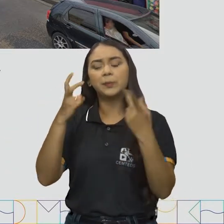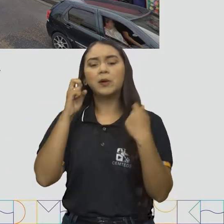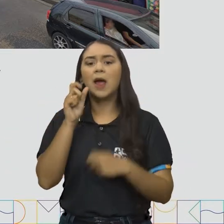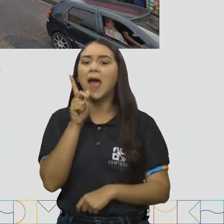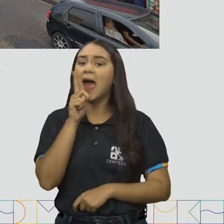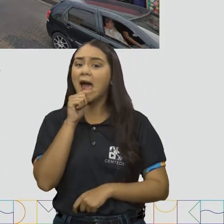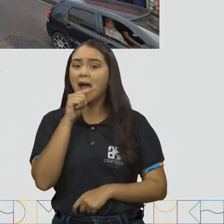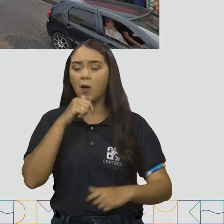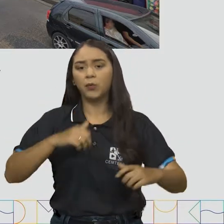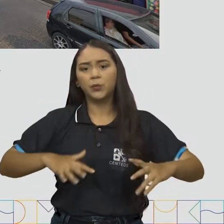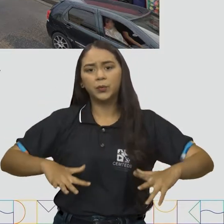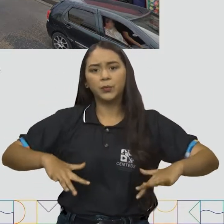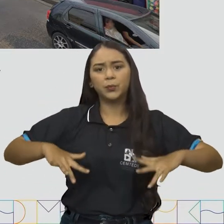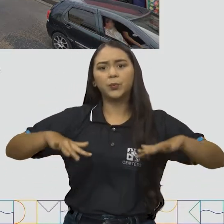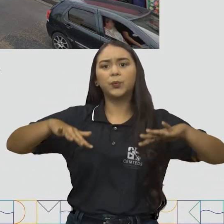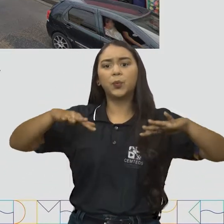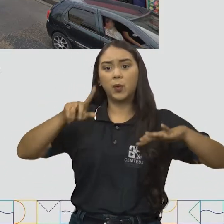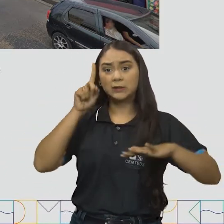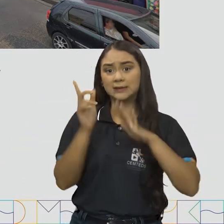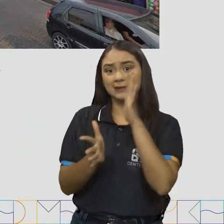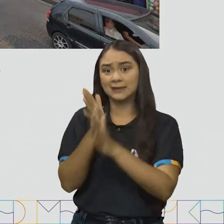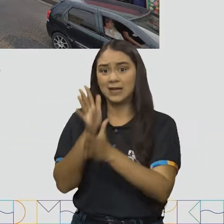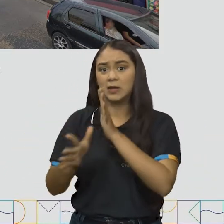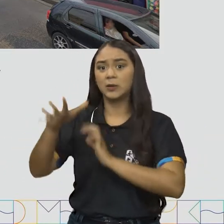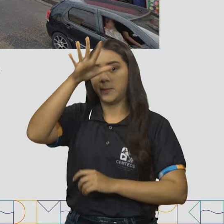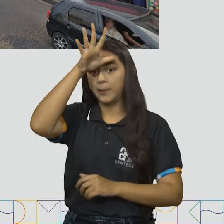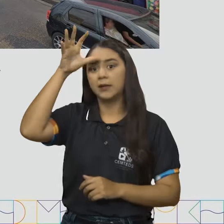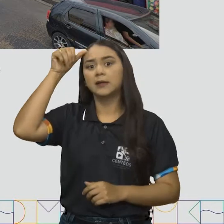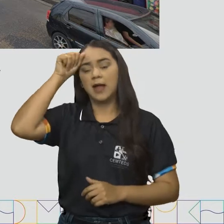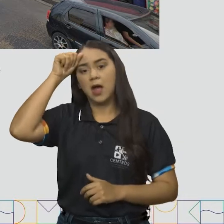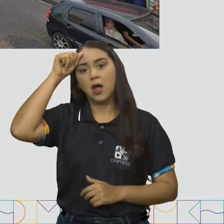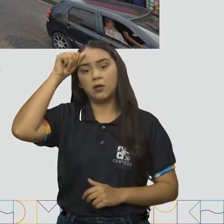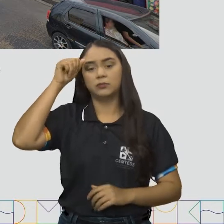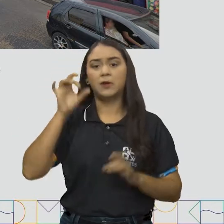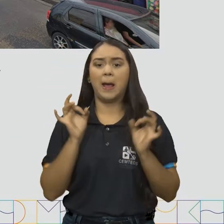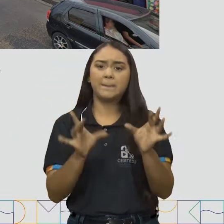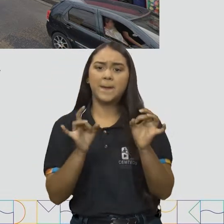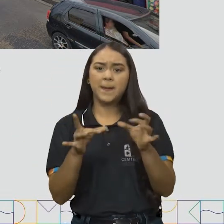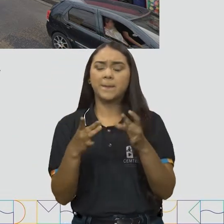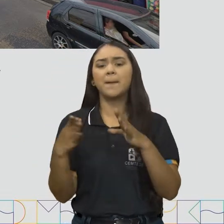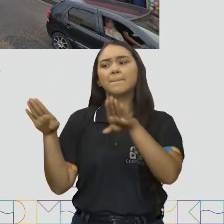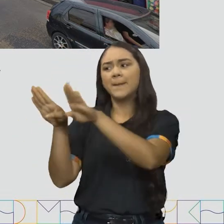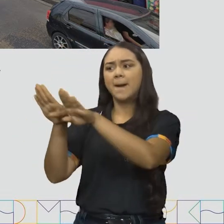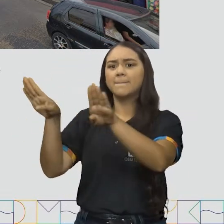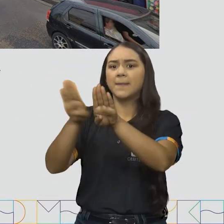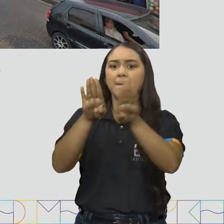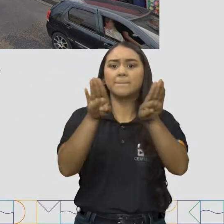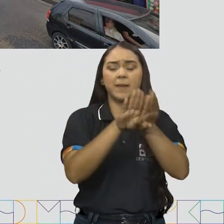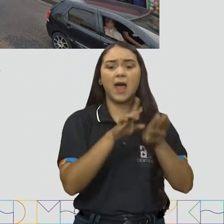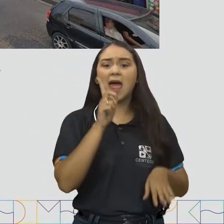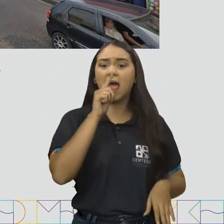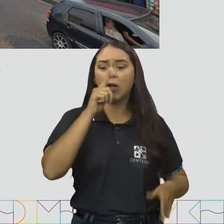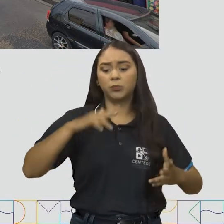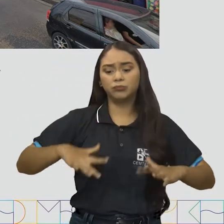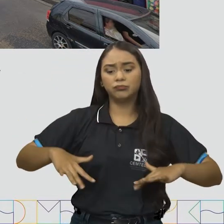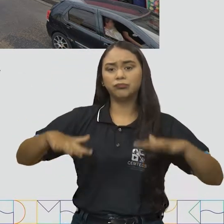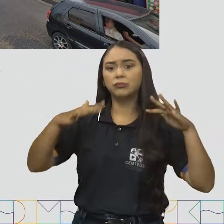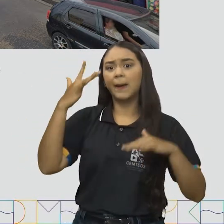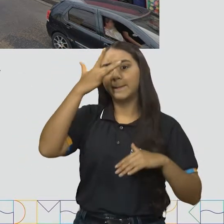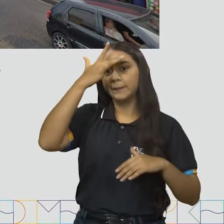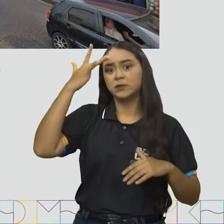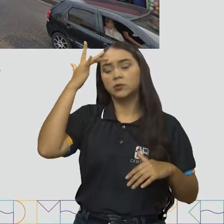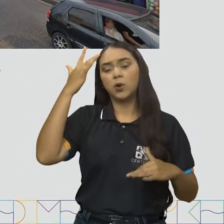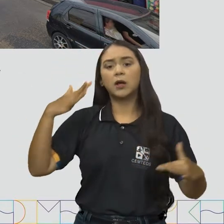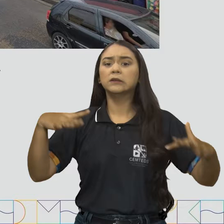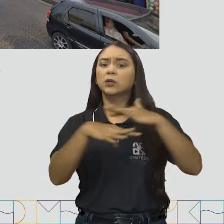da cheia do rio e como ficou uma parte do centro da cidade de Manaus. Comércio das redondezas fechados, ruas inundadas pelo rio